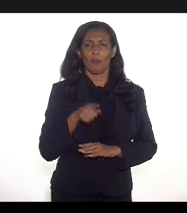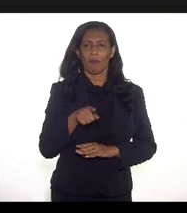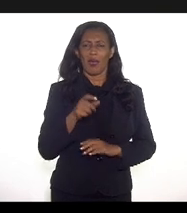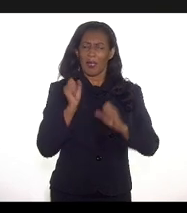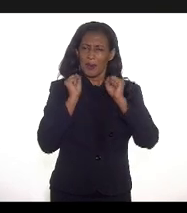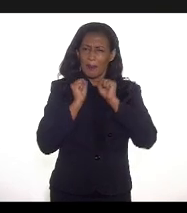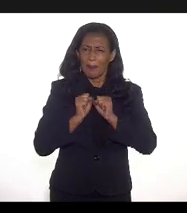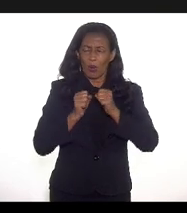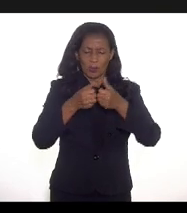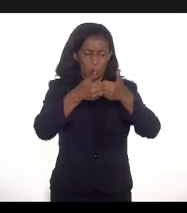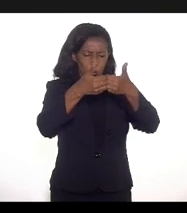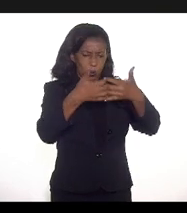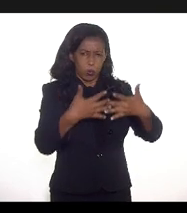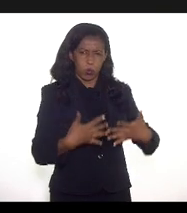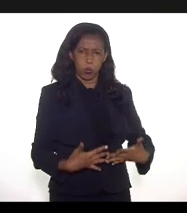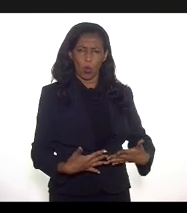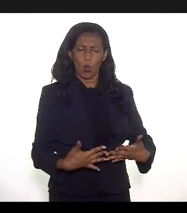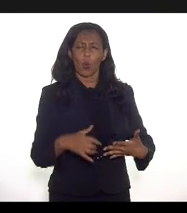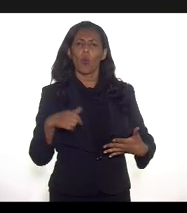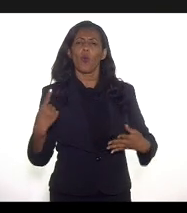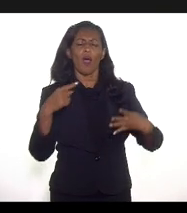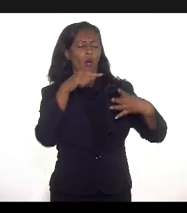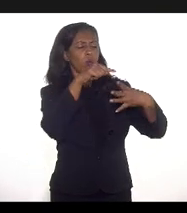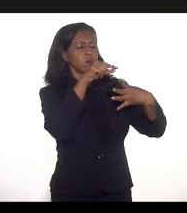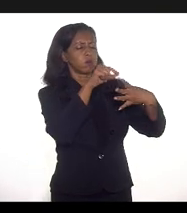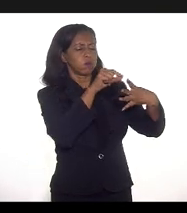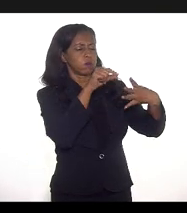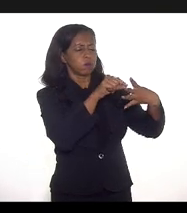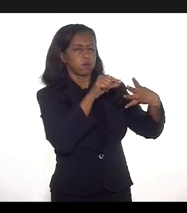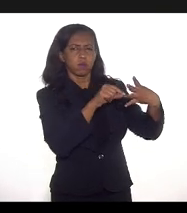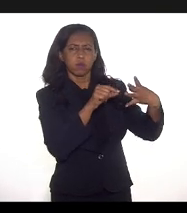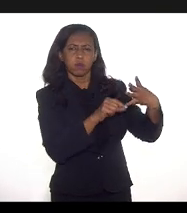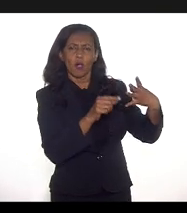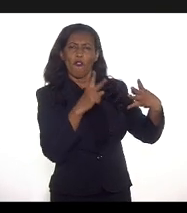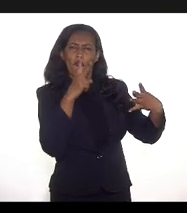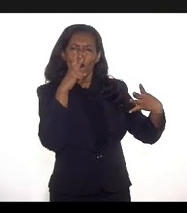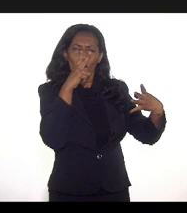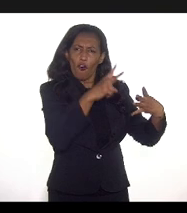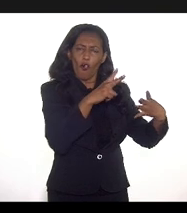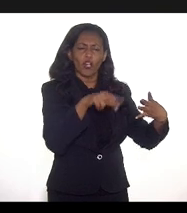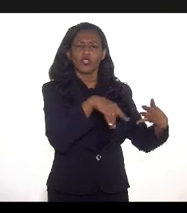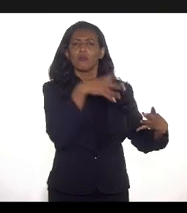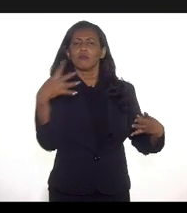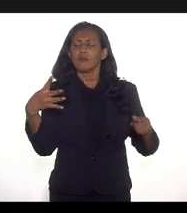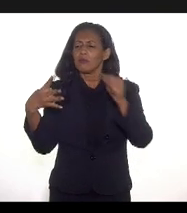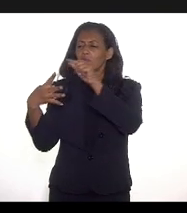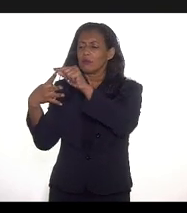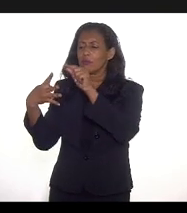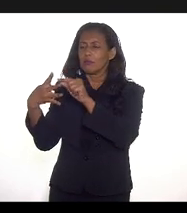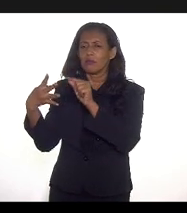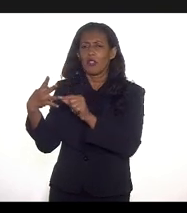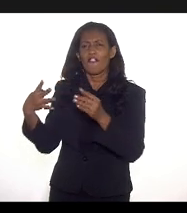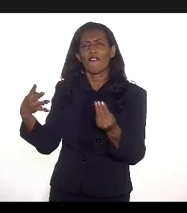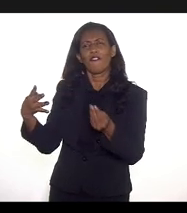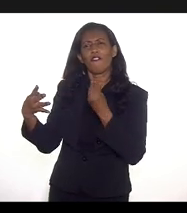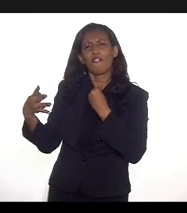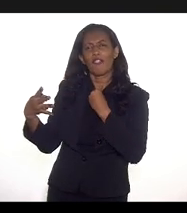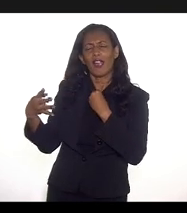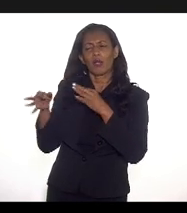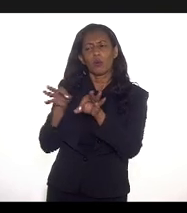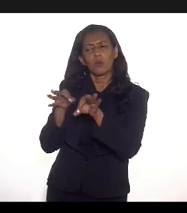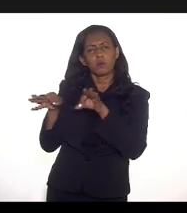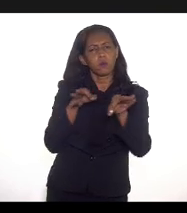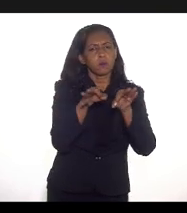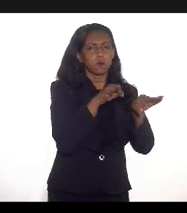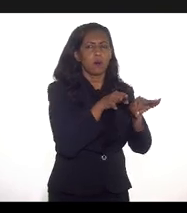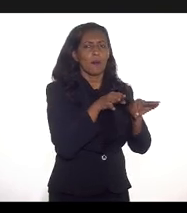definir realmente quais são os pontos fortes, quais são os pontos fracos, metodologia de trabalho, fazer com